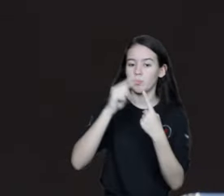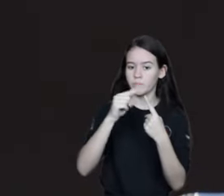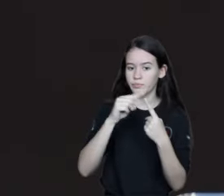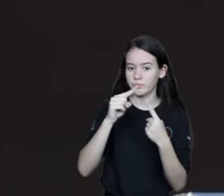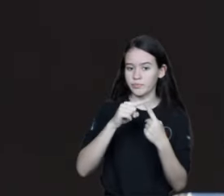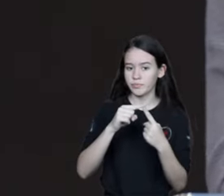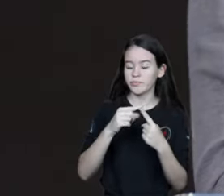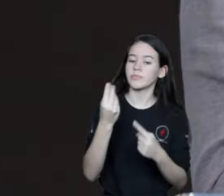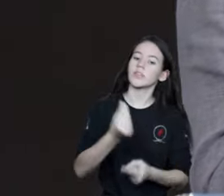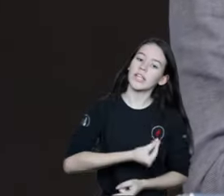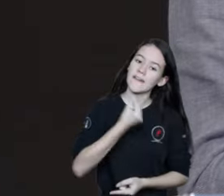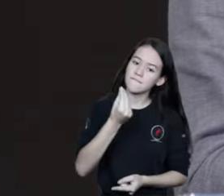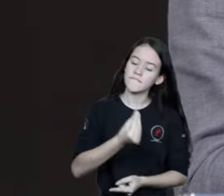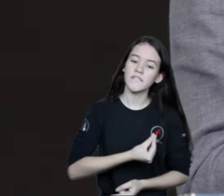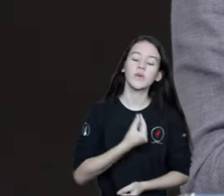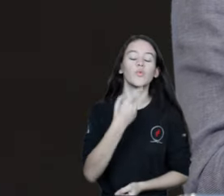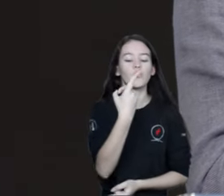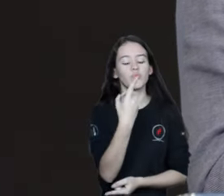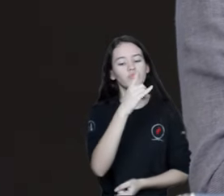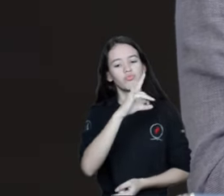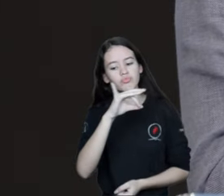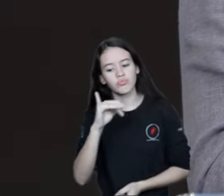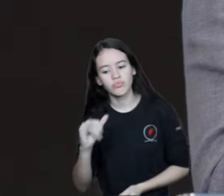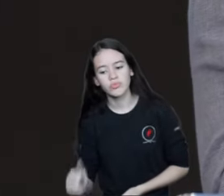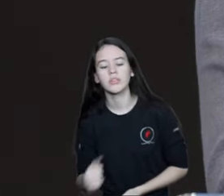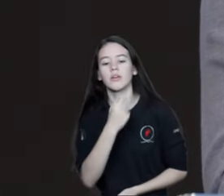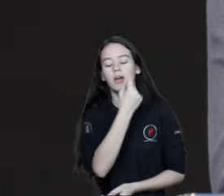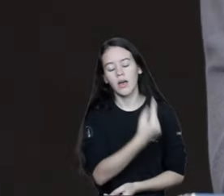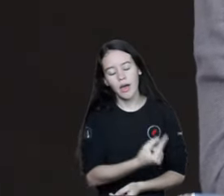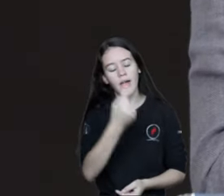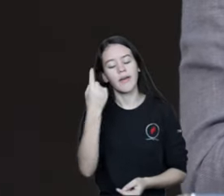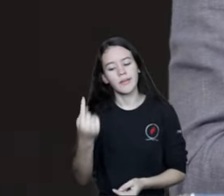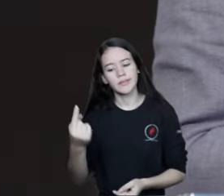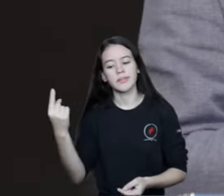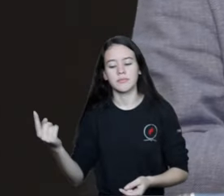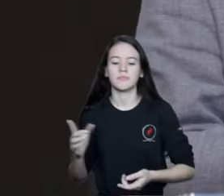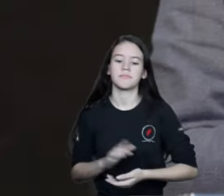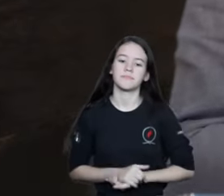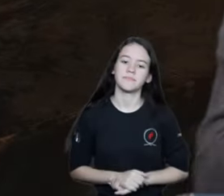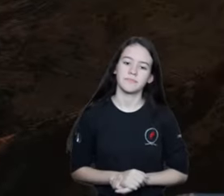viva um dia de cada vez